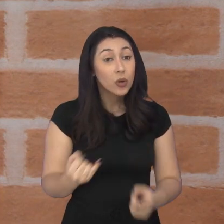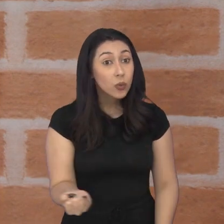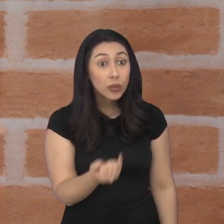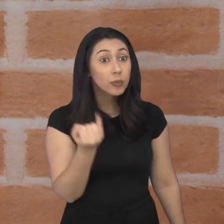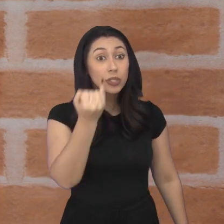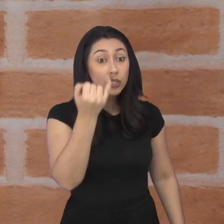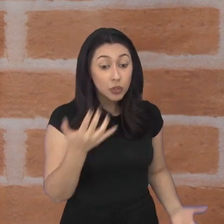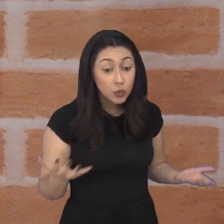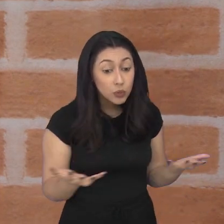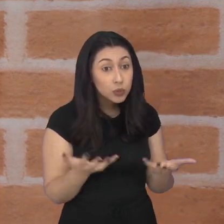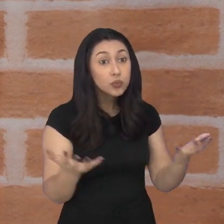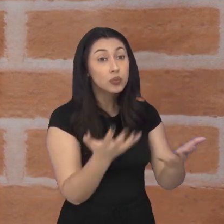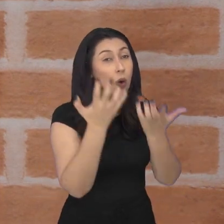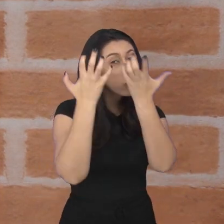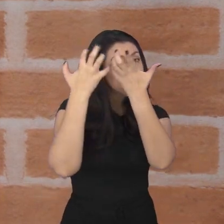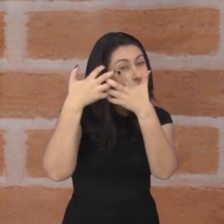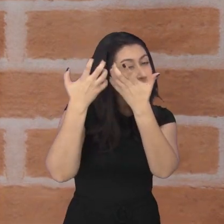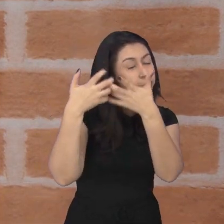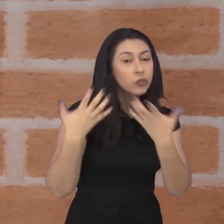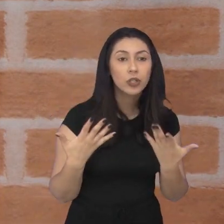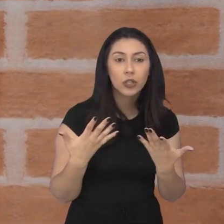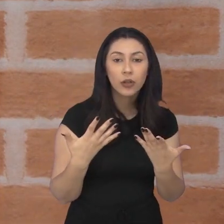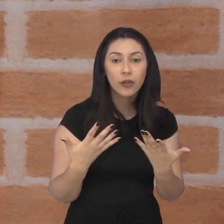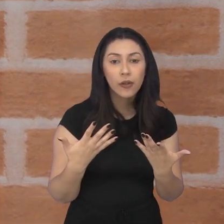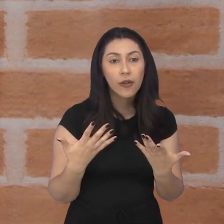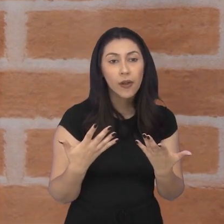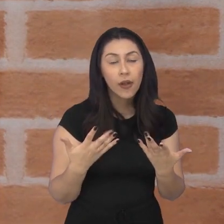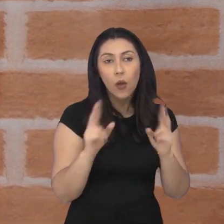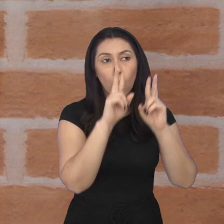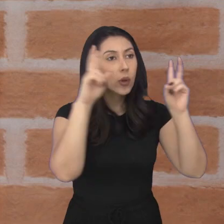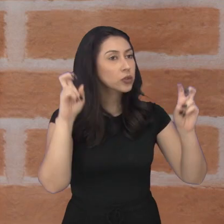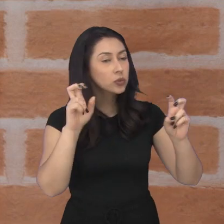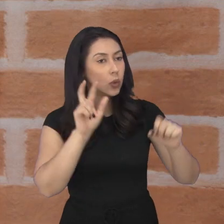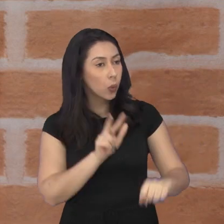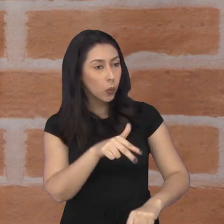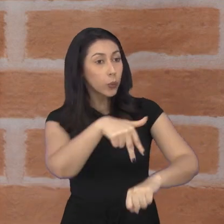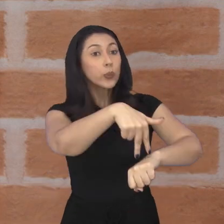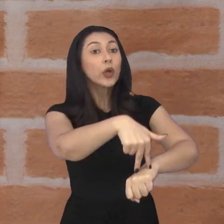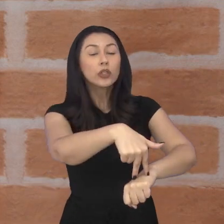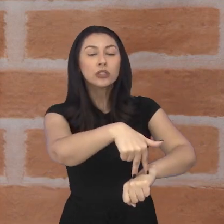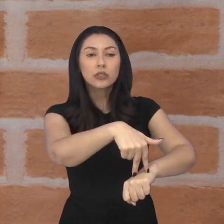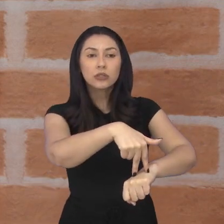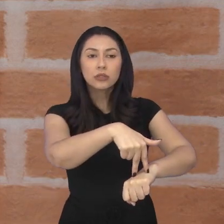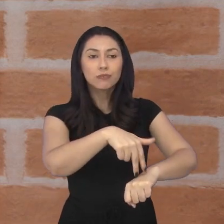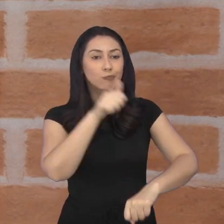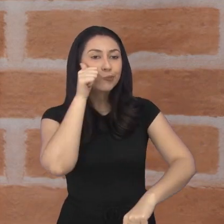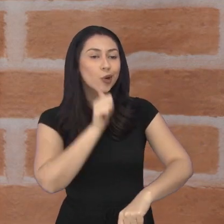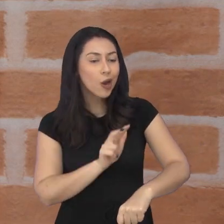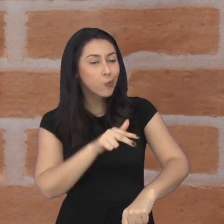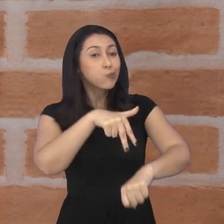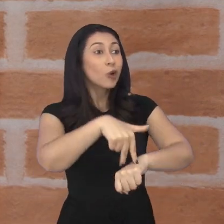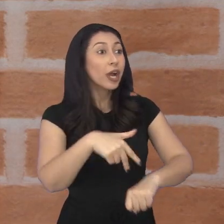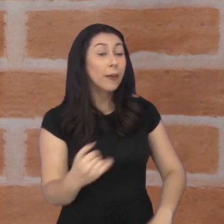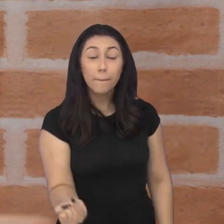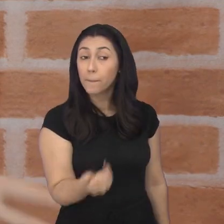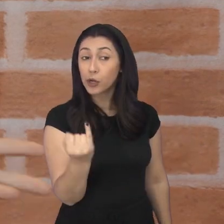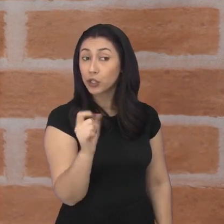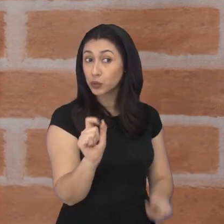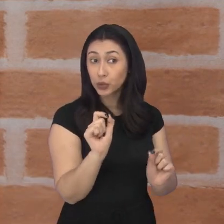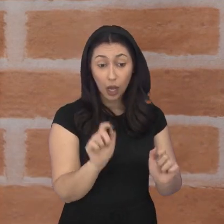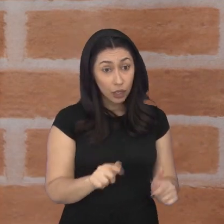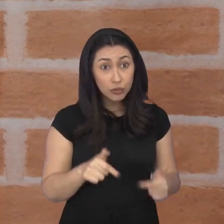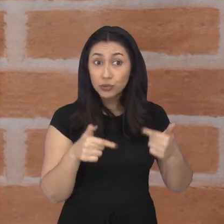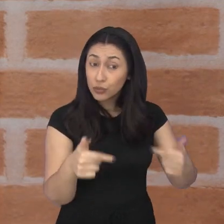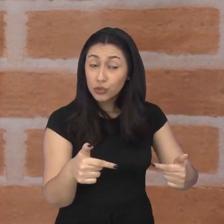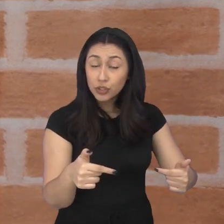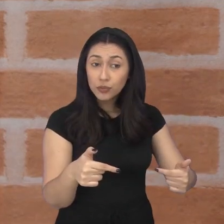assim, esse exemplo. Eu falei assim, para eu ser protagonista, estamos estudando sobre protagonismo feminino, o que importa? São as atitudes que a gente tem. Eu falo para eles, o